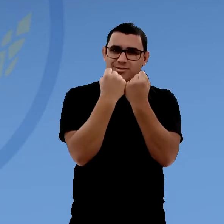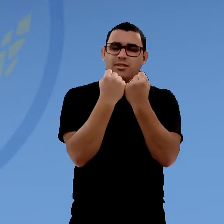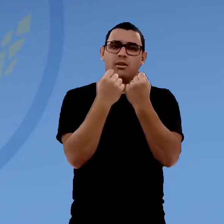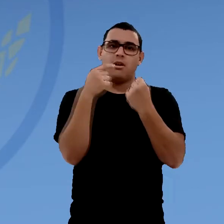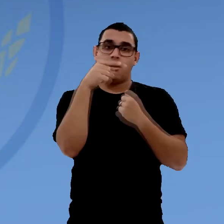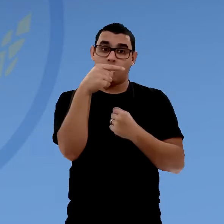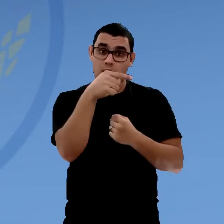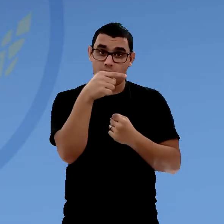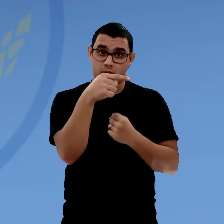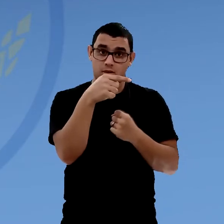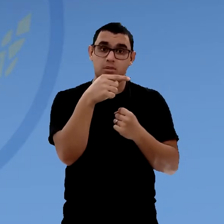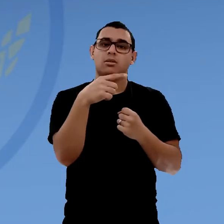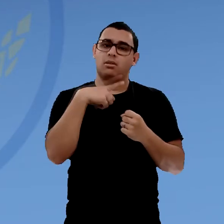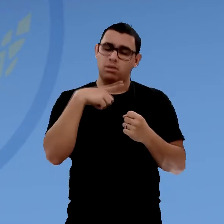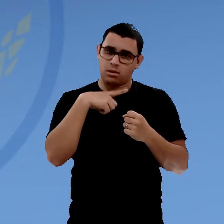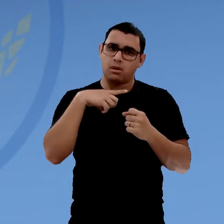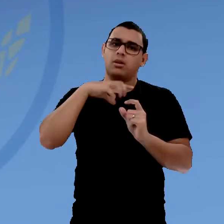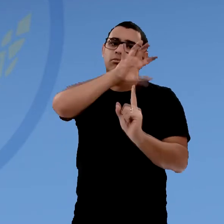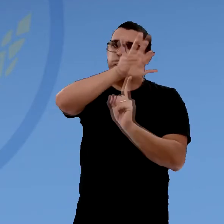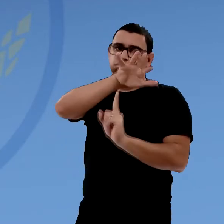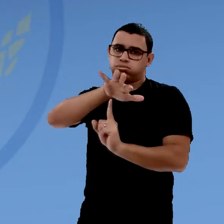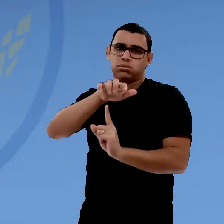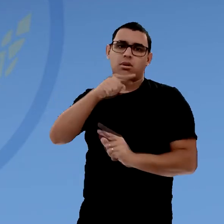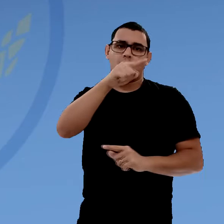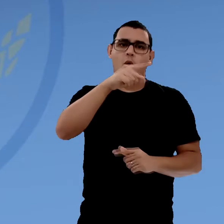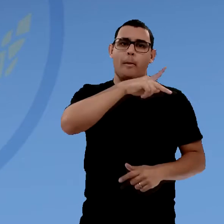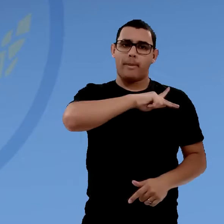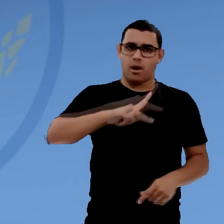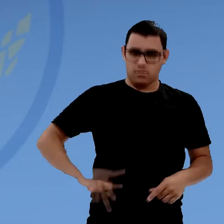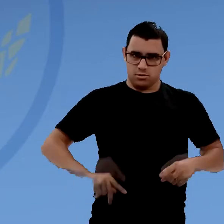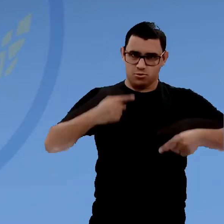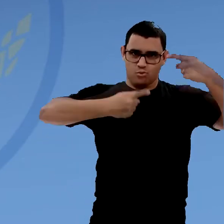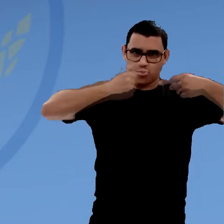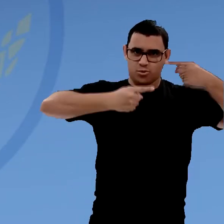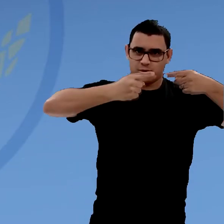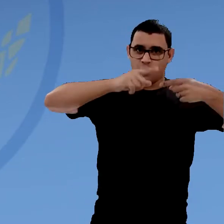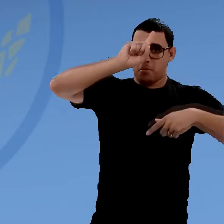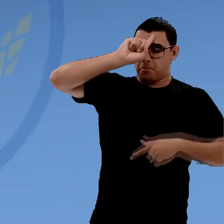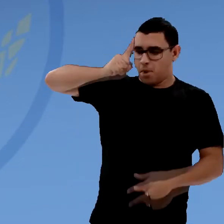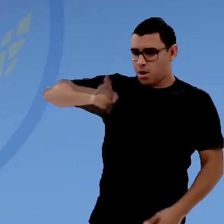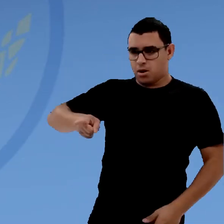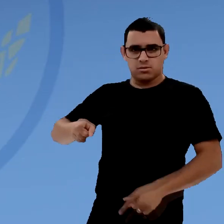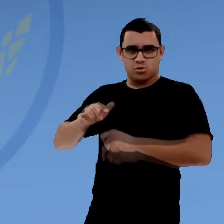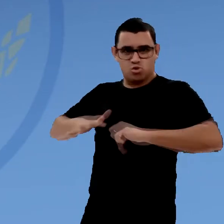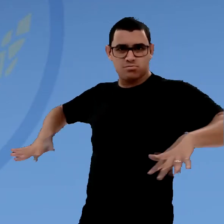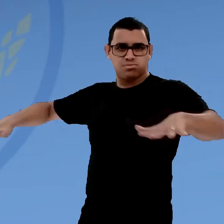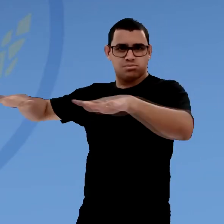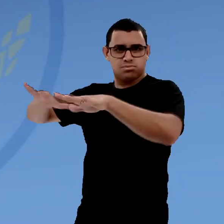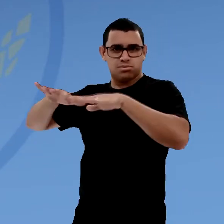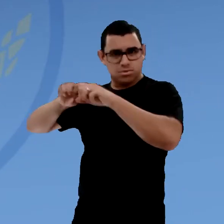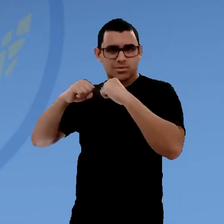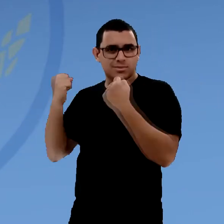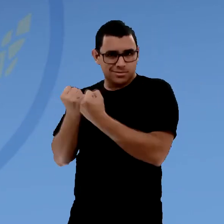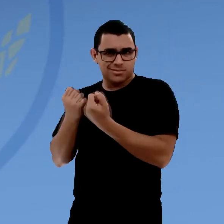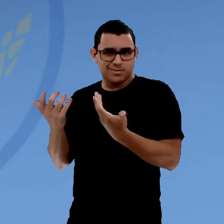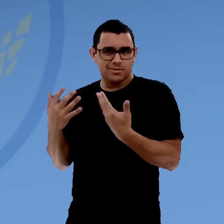Partido Comunista, sobre o resto da sociedade. E em sociedades capitalistas existe a hierarquia em que o